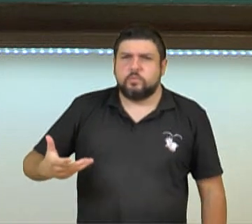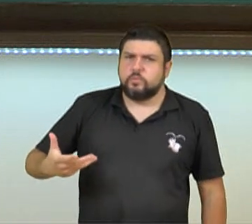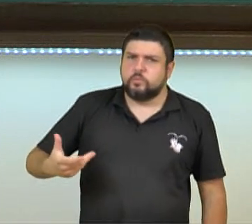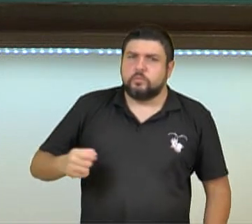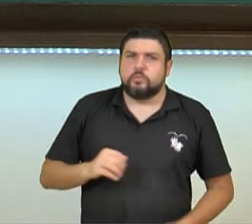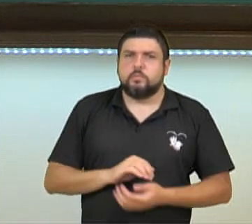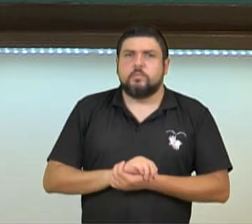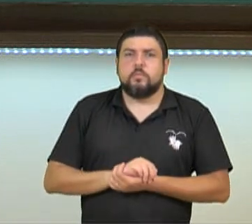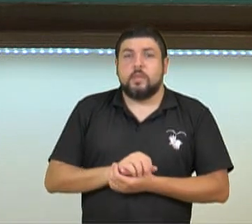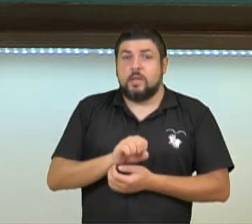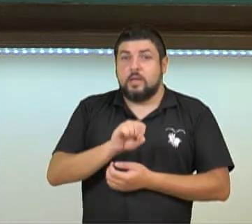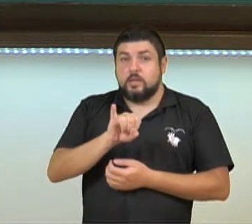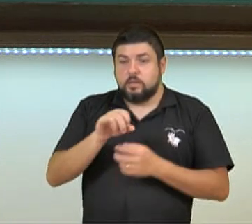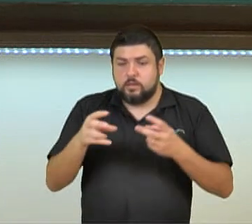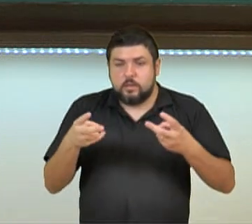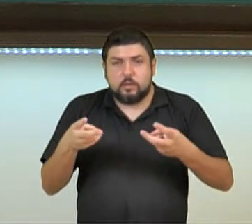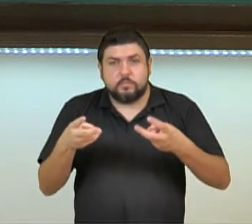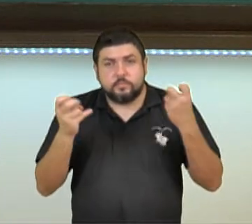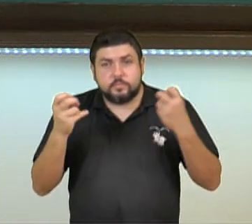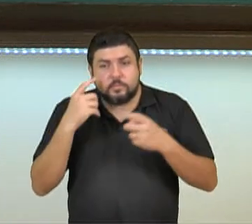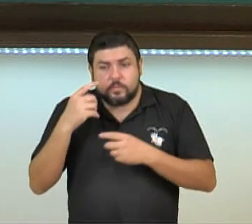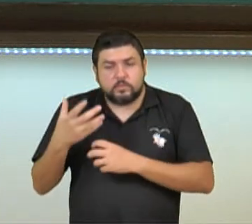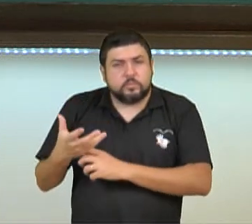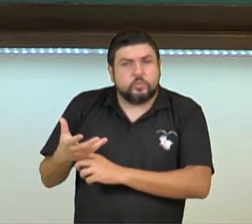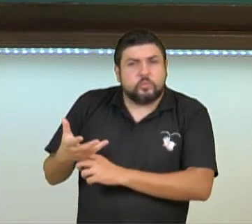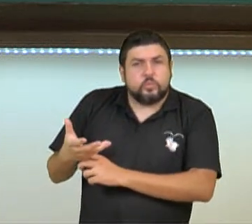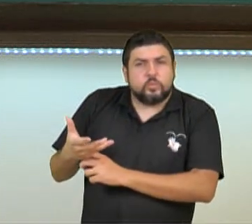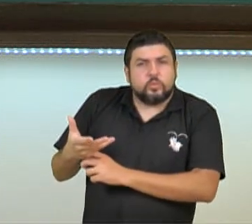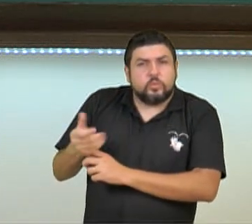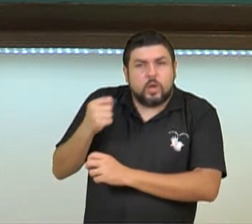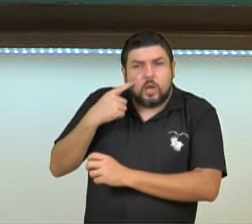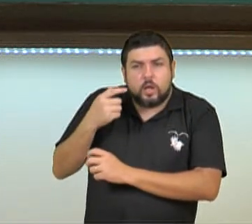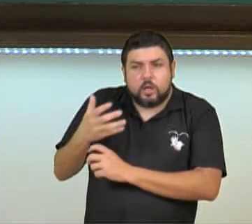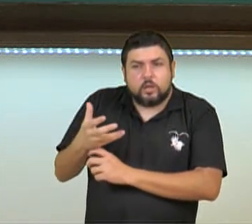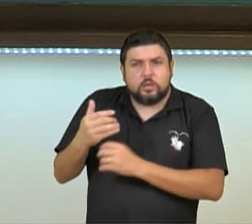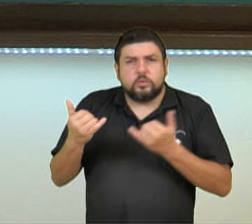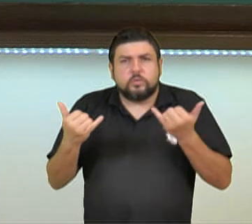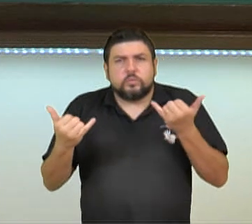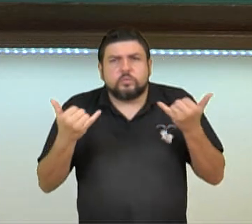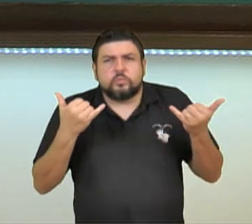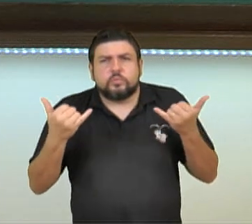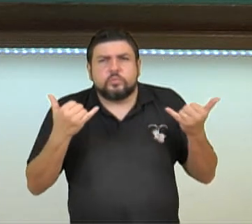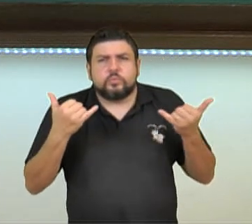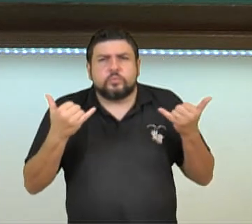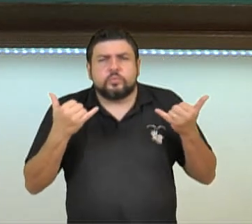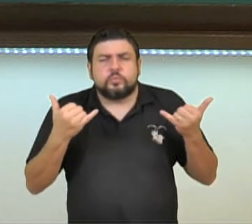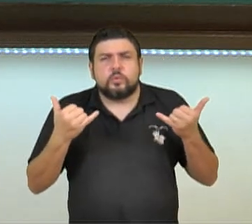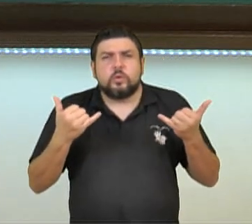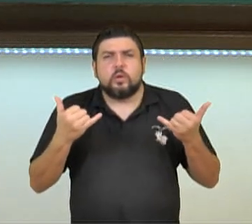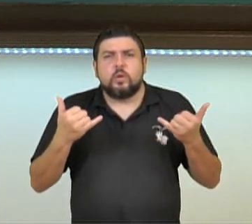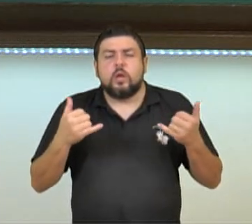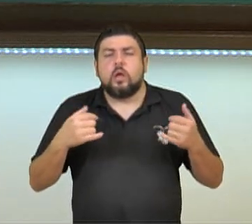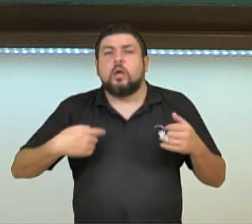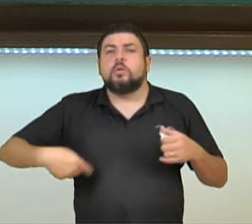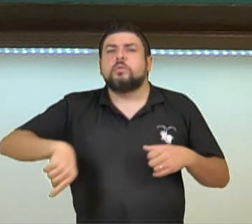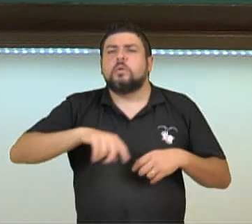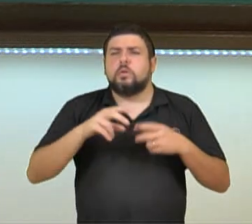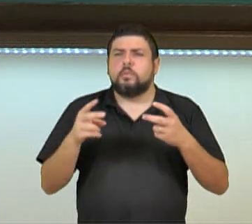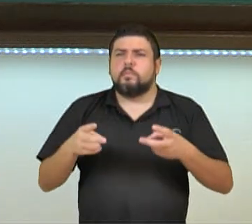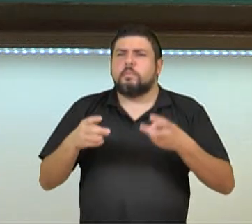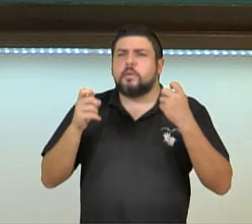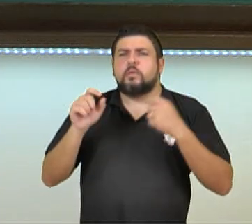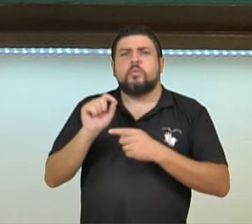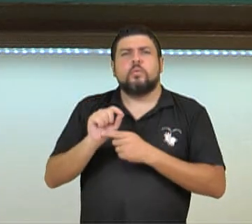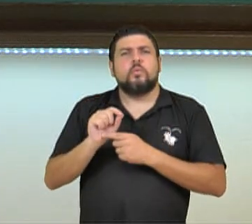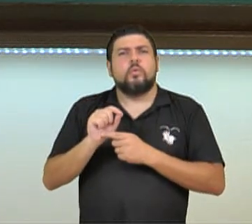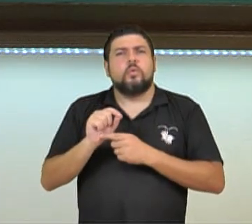quando observamos a velocidade com que a informação nos chega, nós temos uma noção de que muitas vezes as distâncias encurtaram.